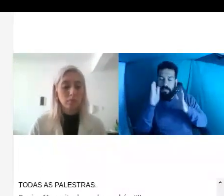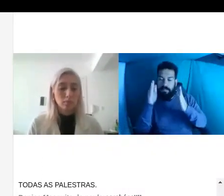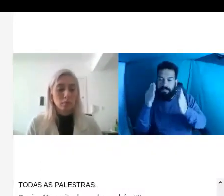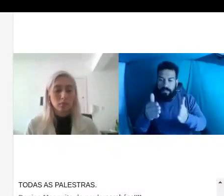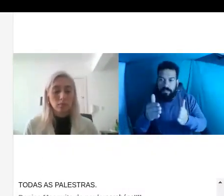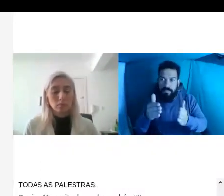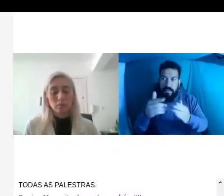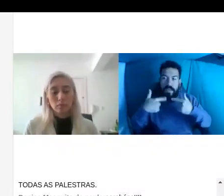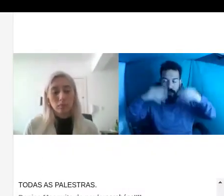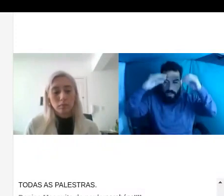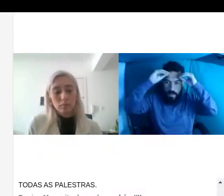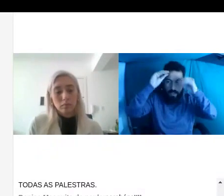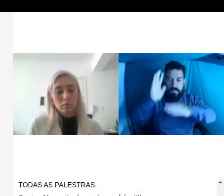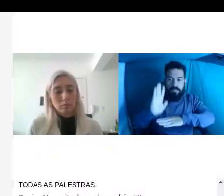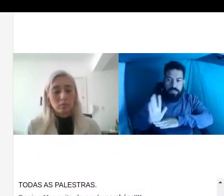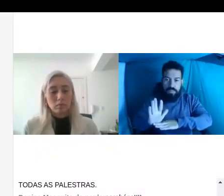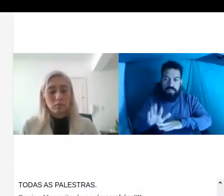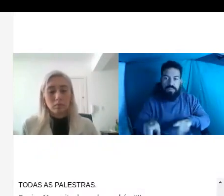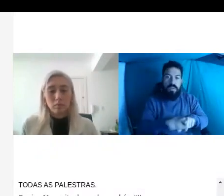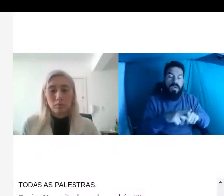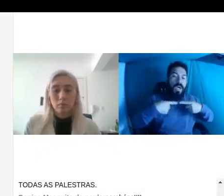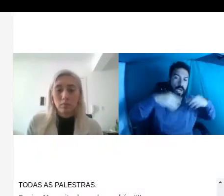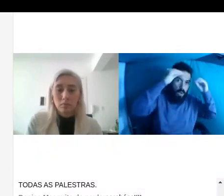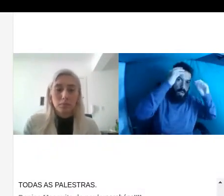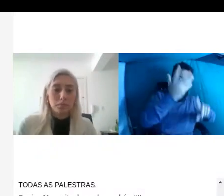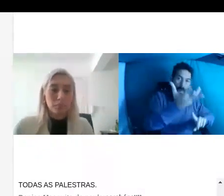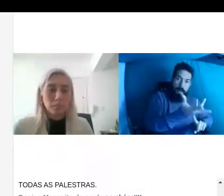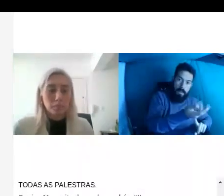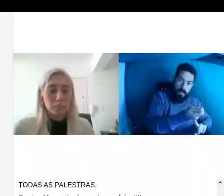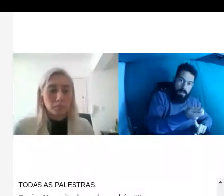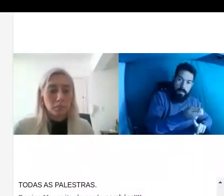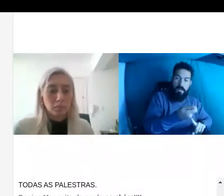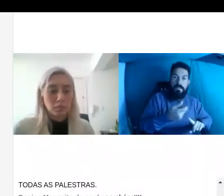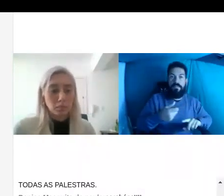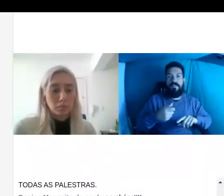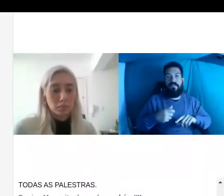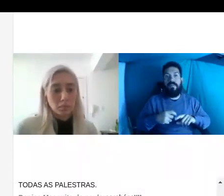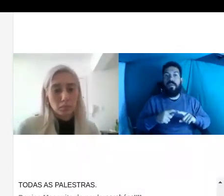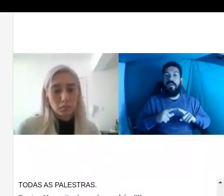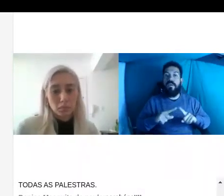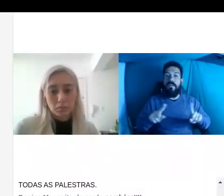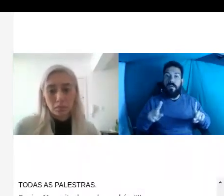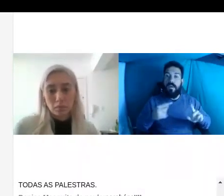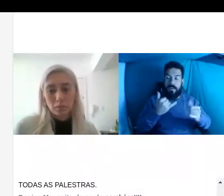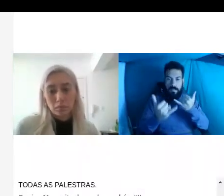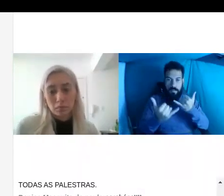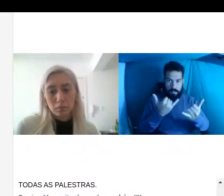artística. E, no entanto, por exemplo, nós,